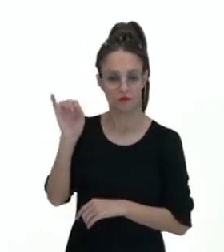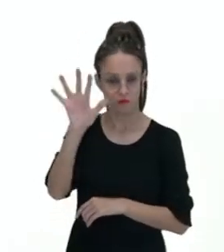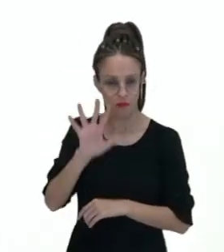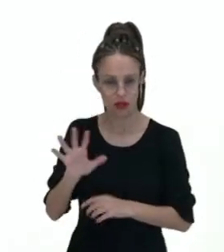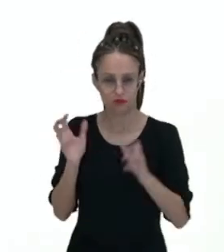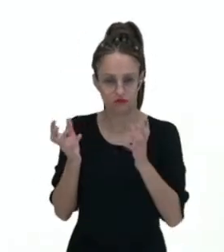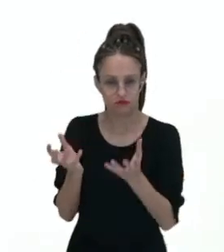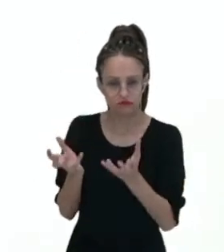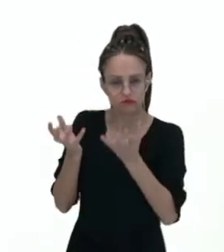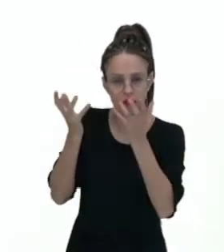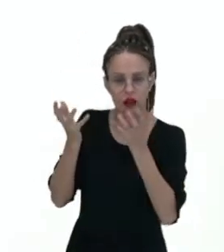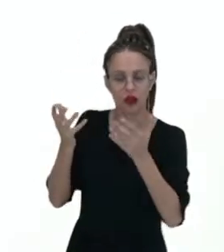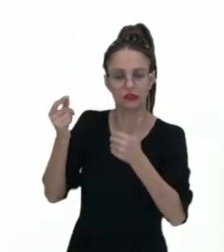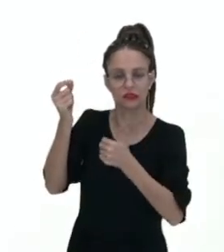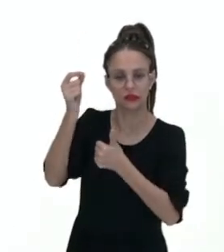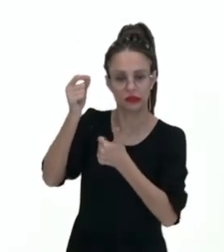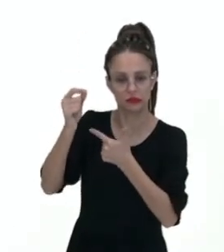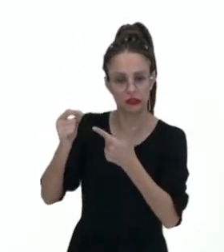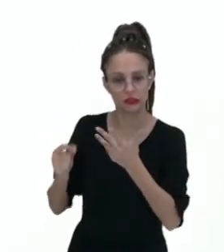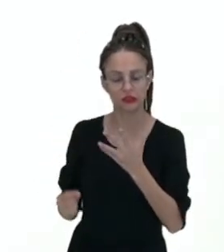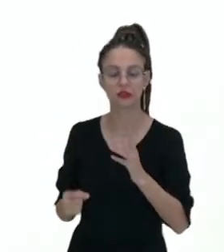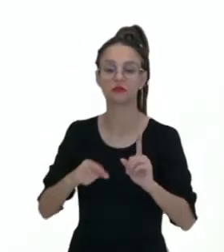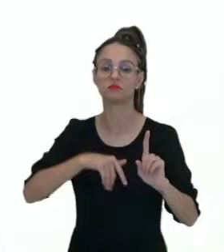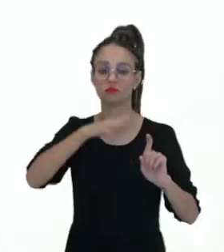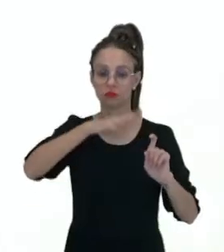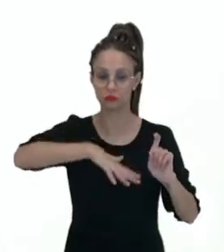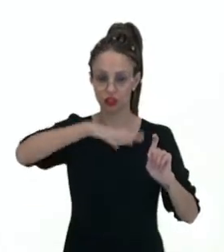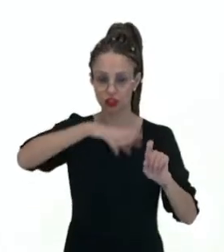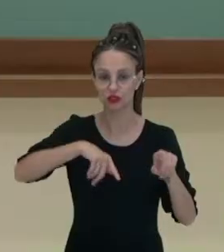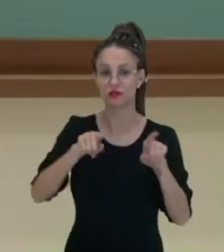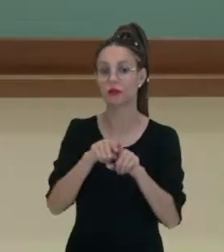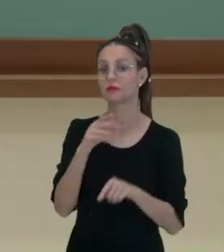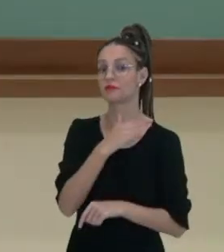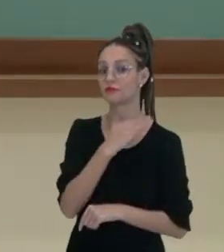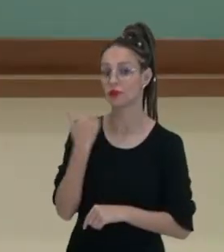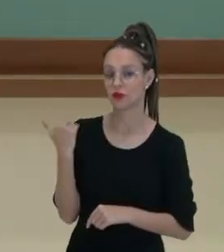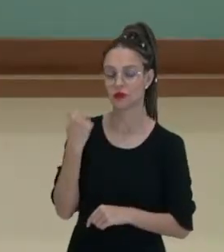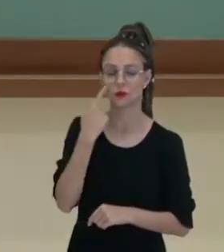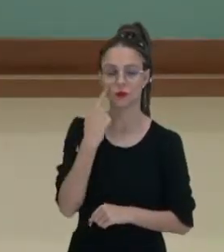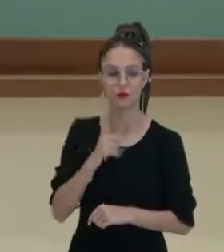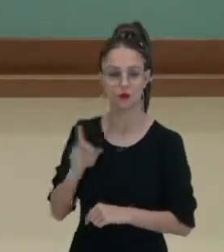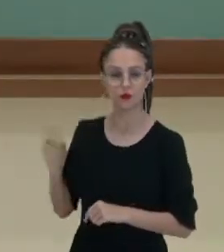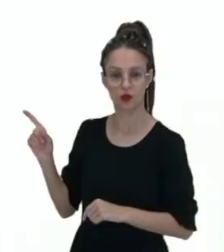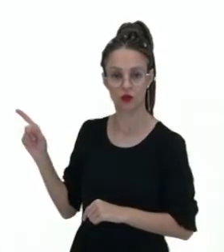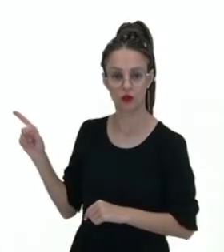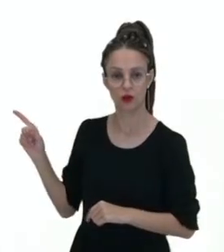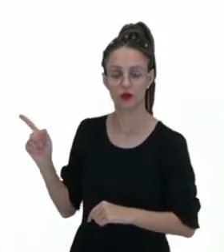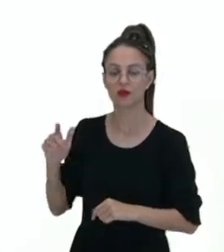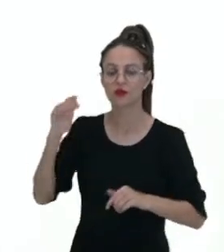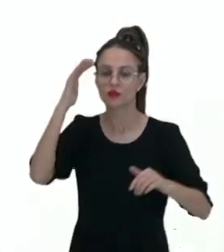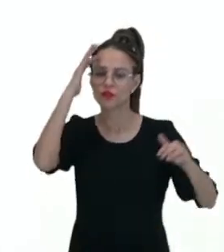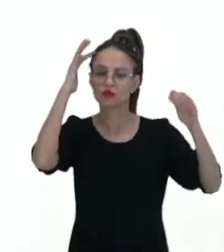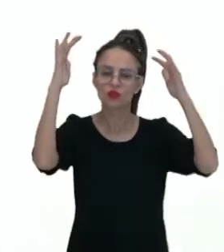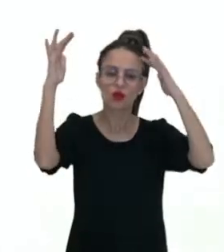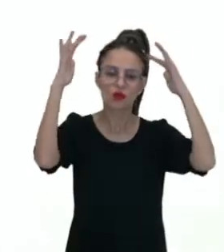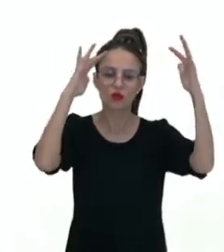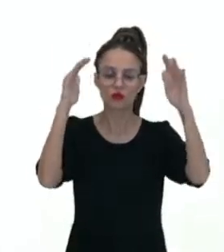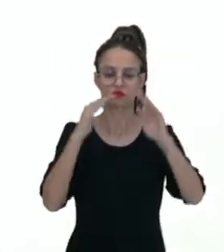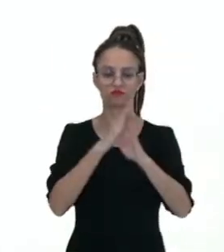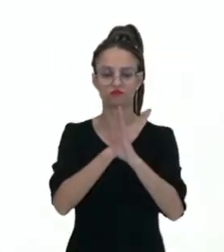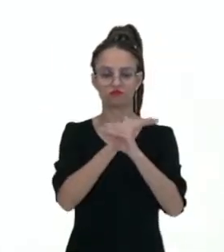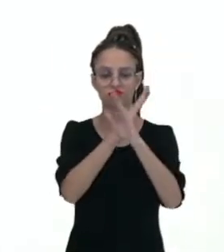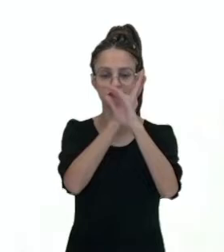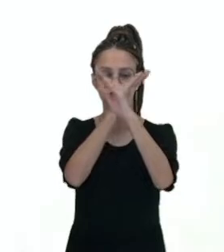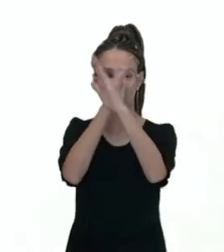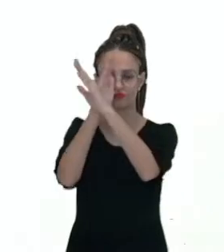de insinuações, de misticismo e morte. Veja, quando ele coloca aqui, ó, no sonho em que se perdeu,